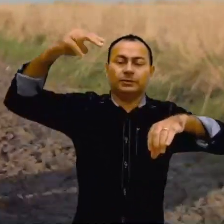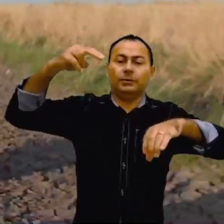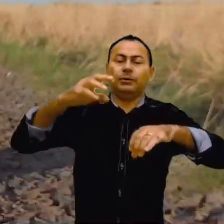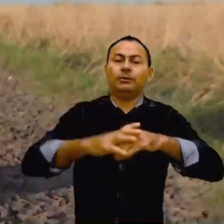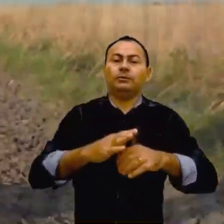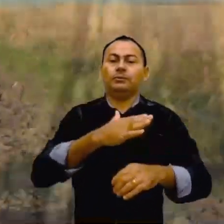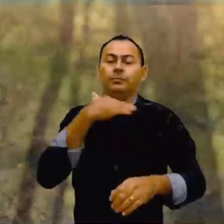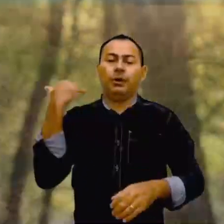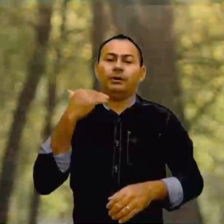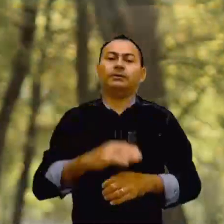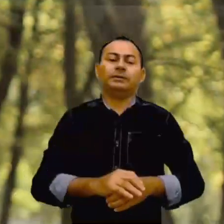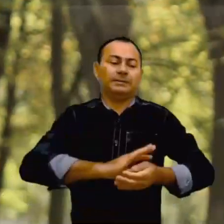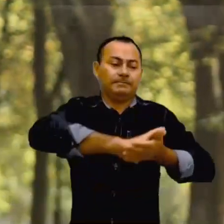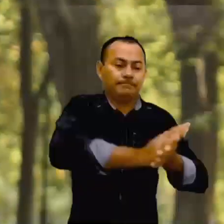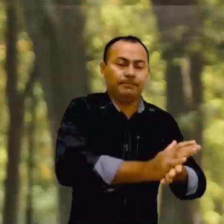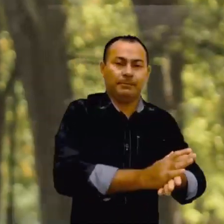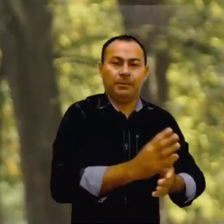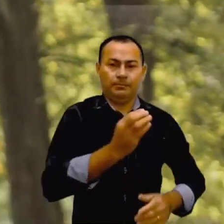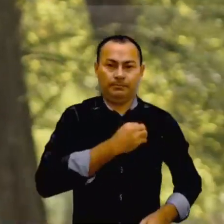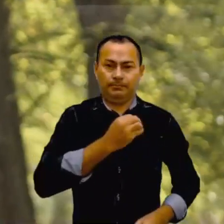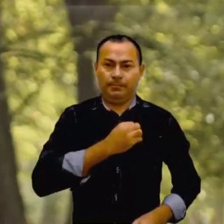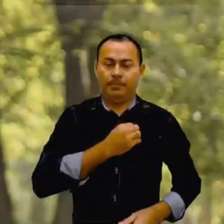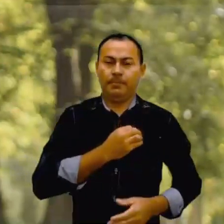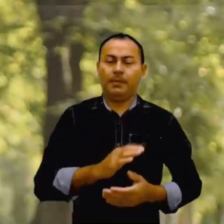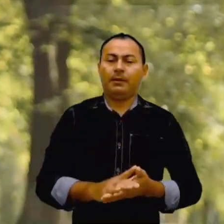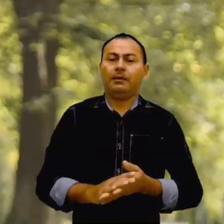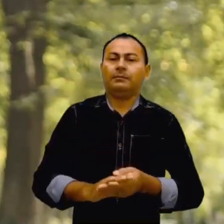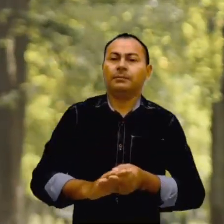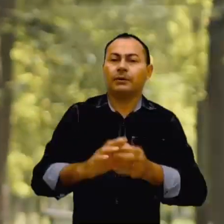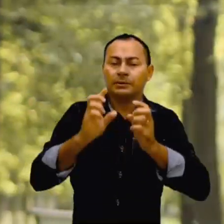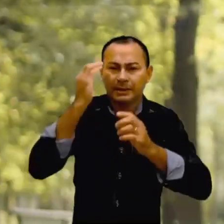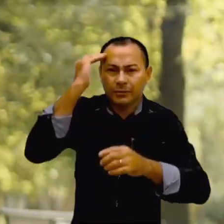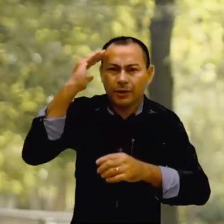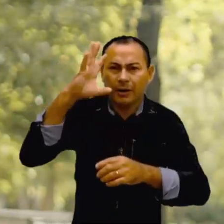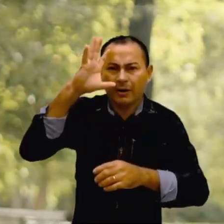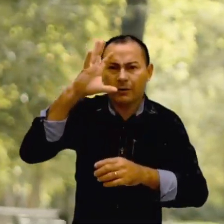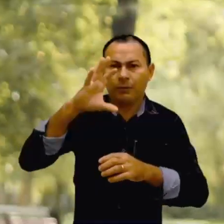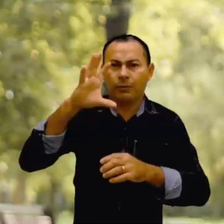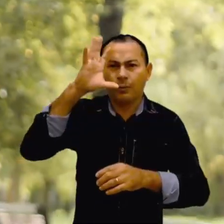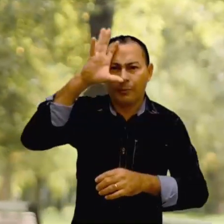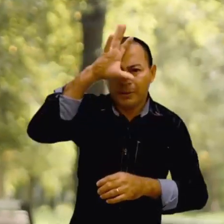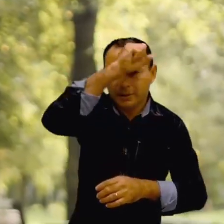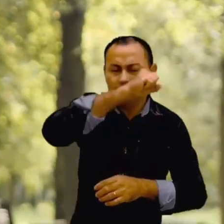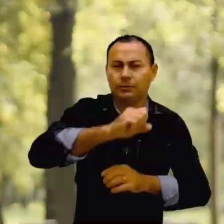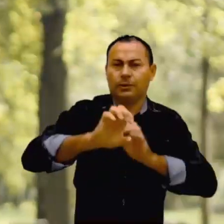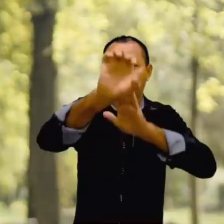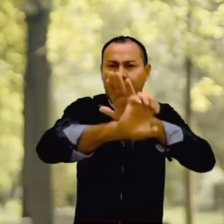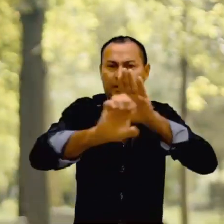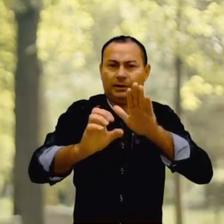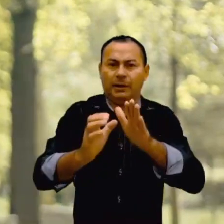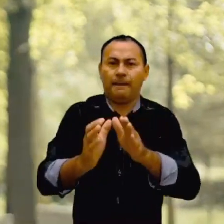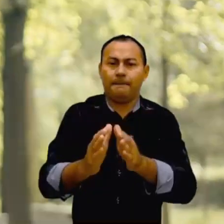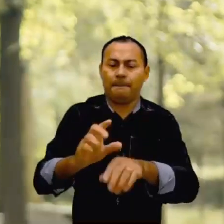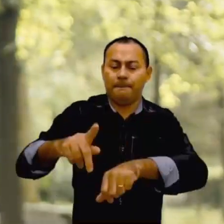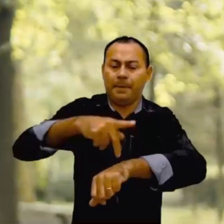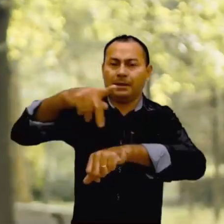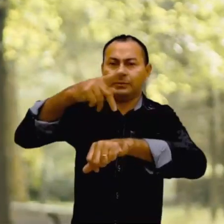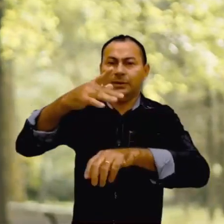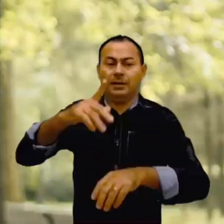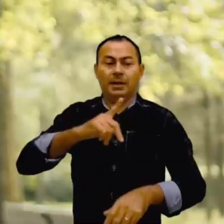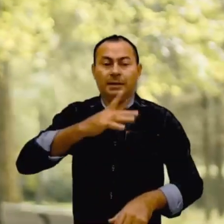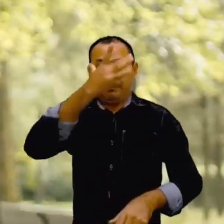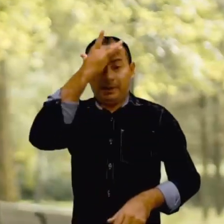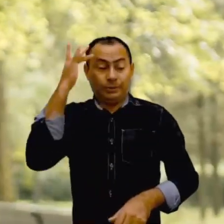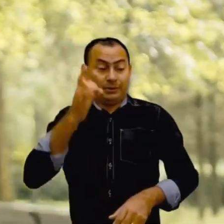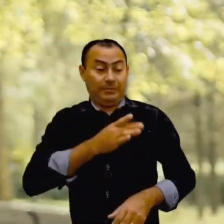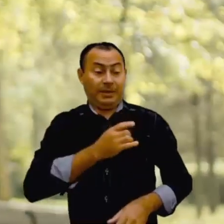pecado e a morte. Quando você compreende o Evangelho da Páscoa, percebe que não precisa ter medo da vida. Muita gente tem mais medo